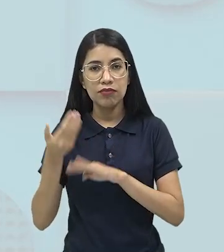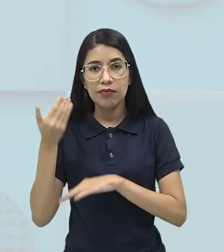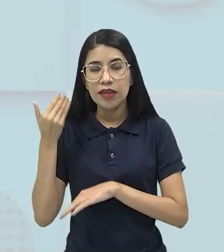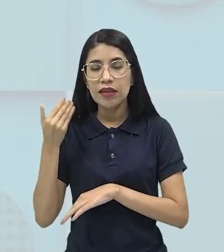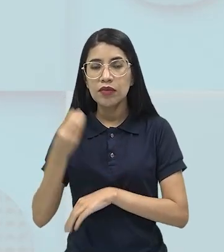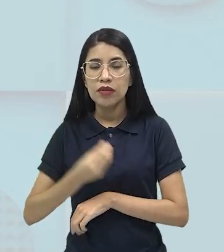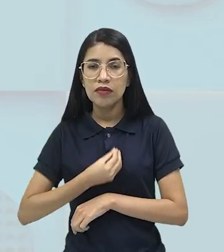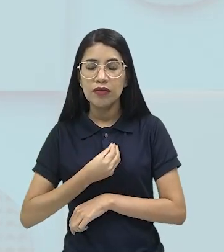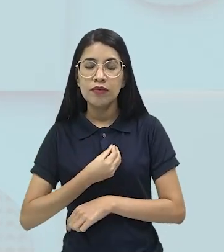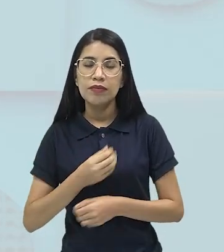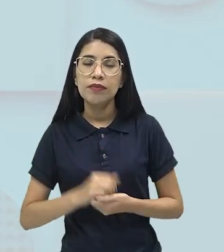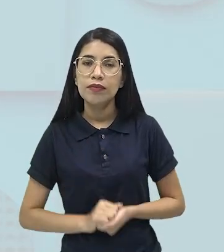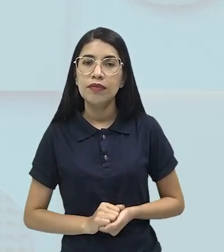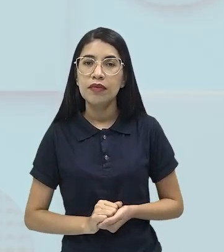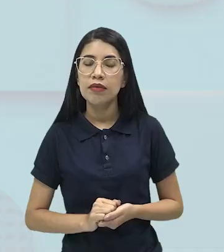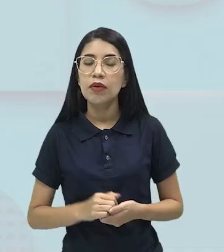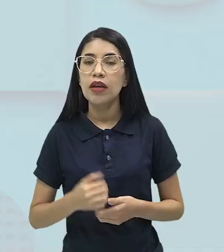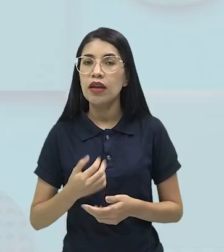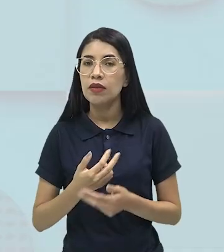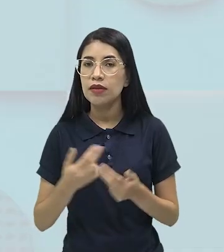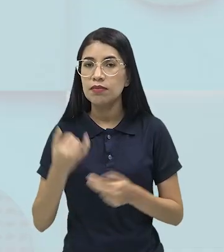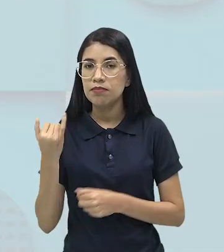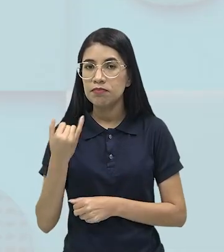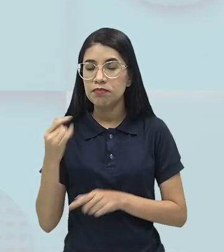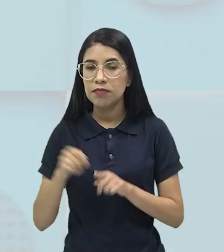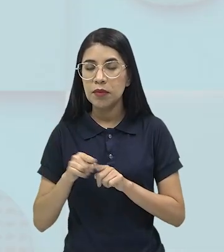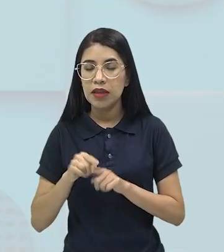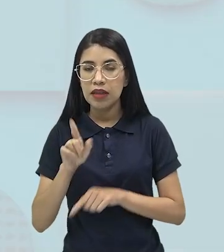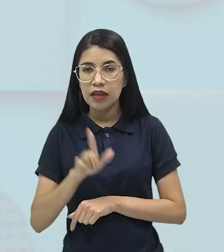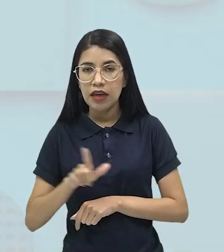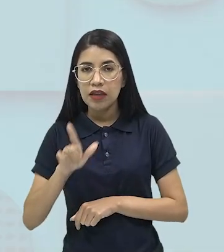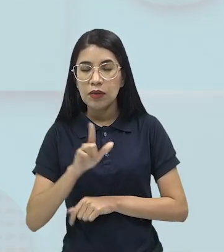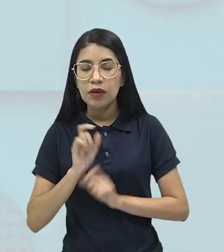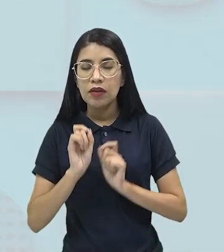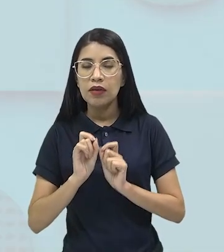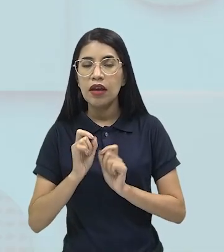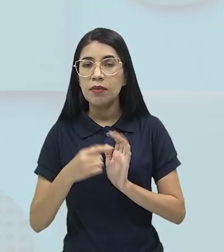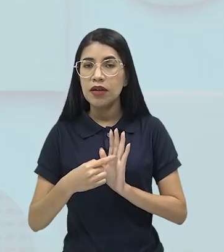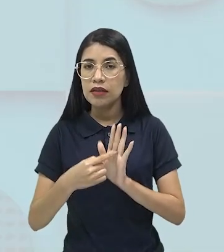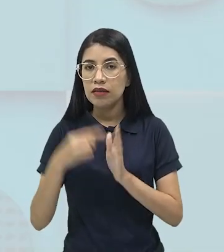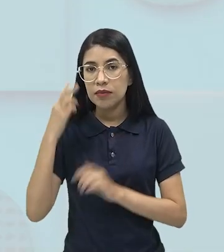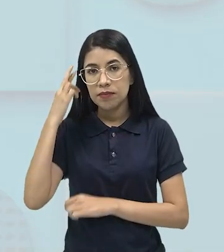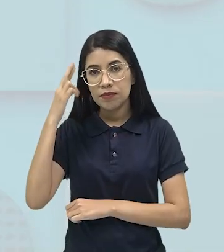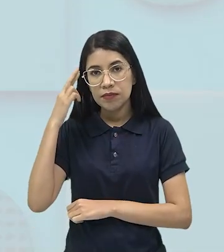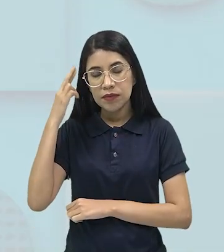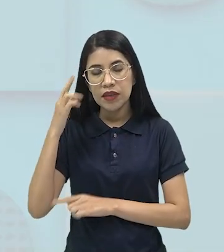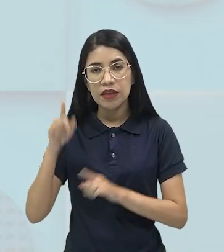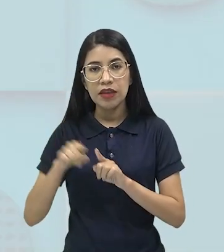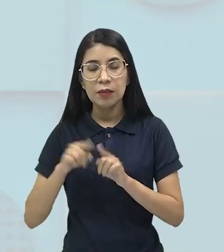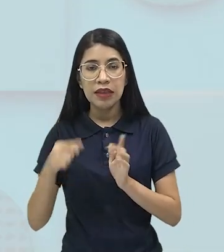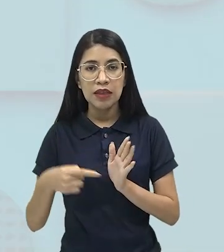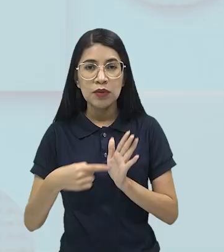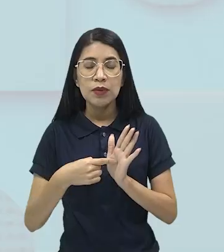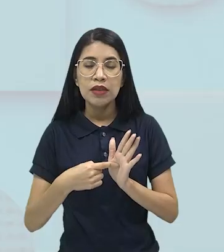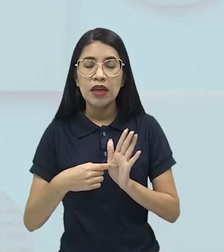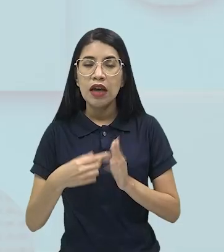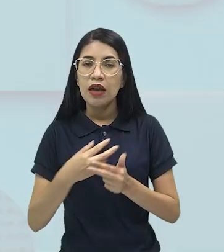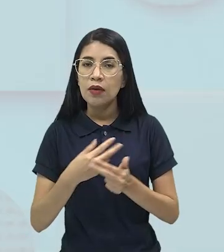uma das coisas importantes dos textos literários é trazer essa reflexão, denunciar coisas